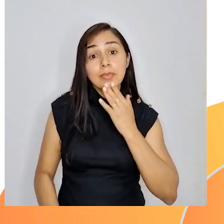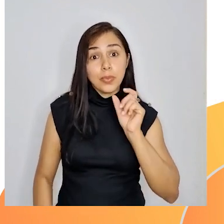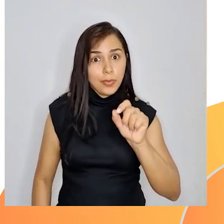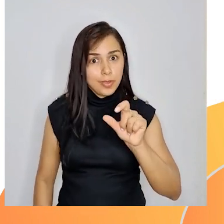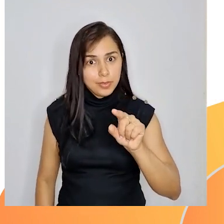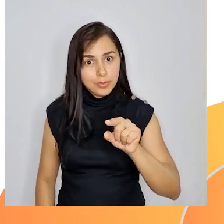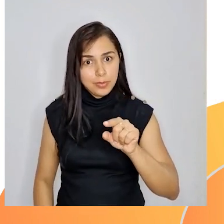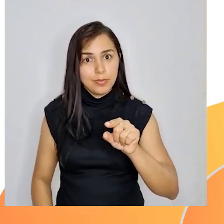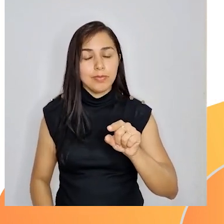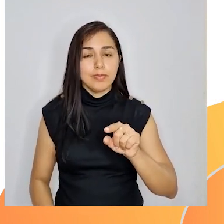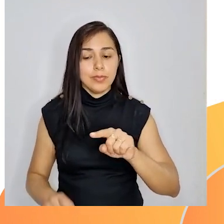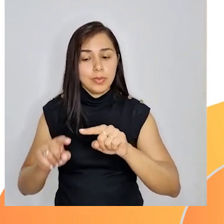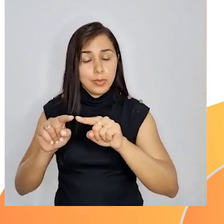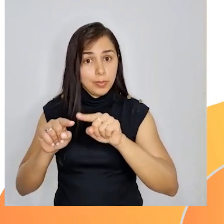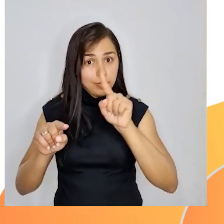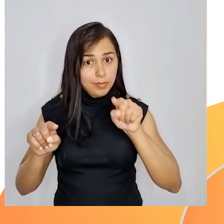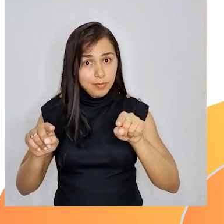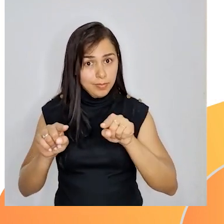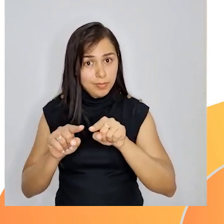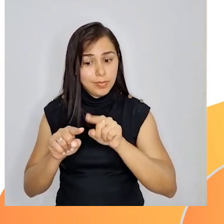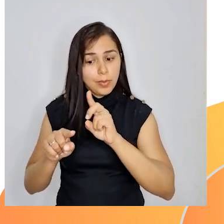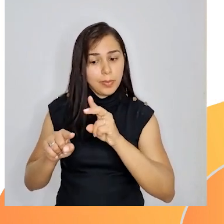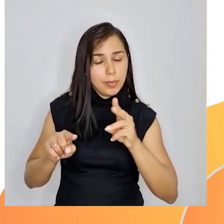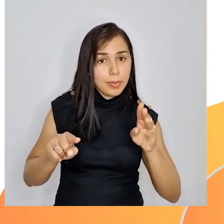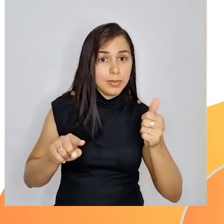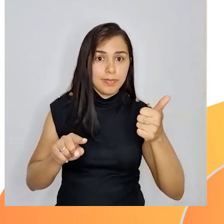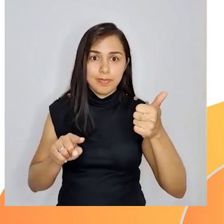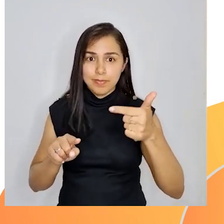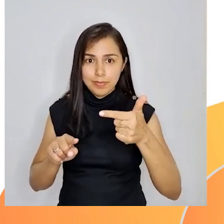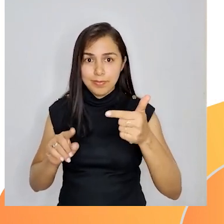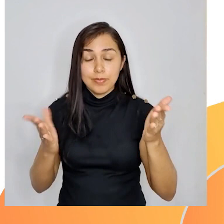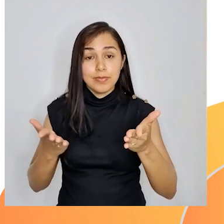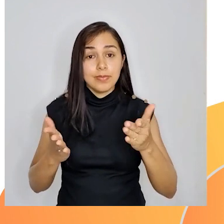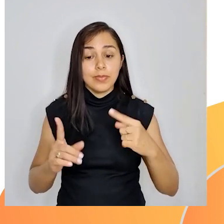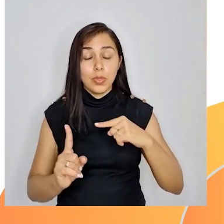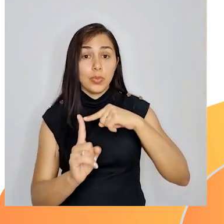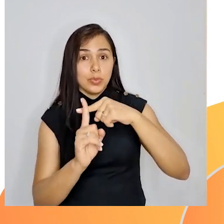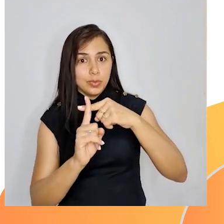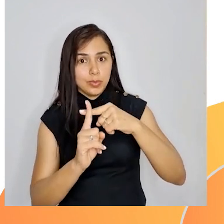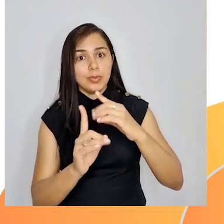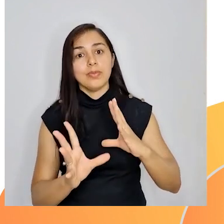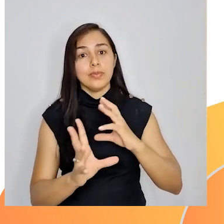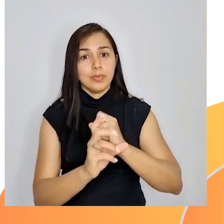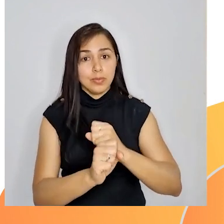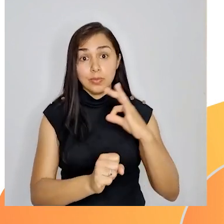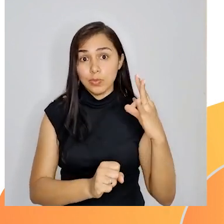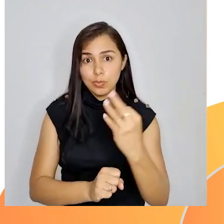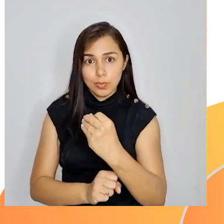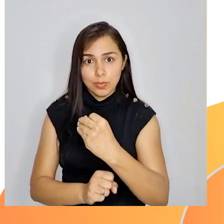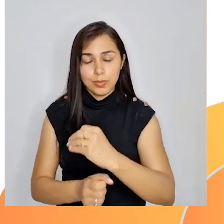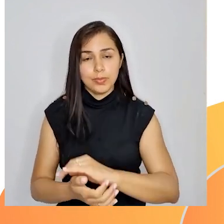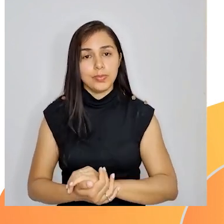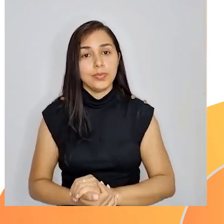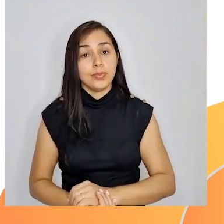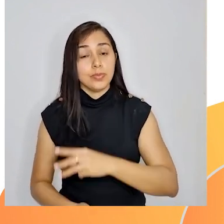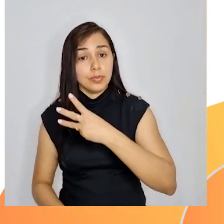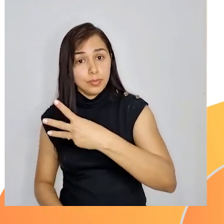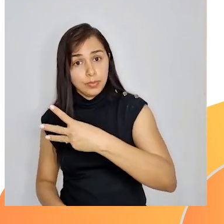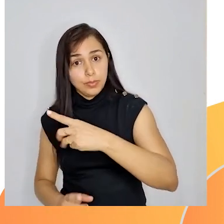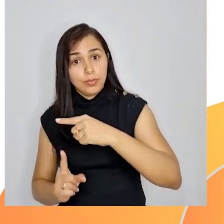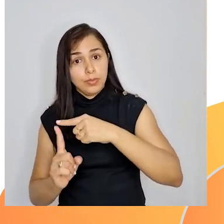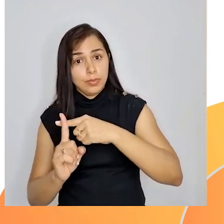12 E aí vamos ver quantos a gente formou no total Olha só 3 +